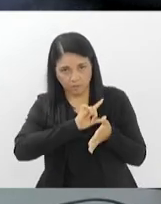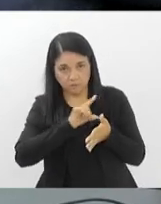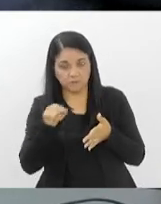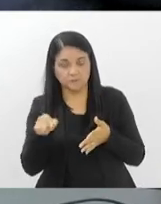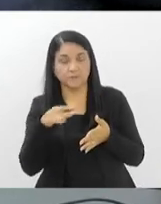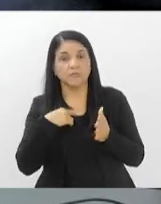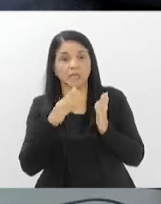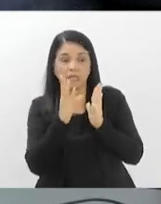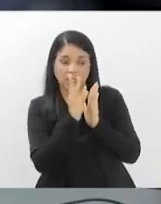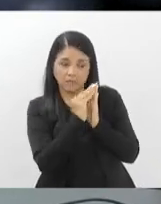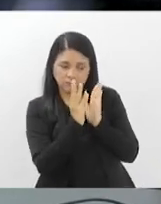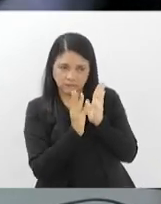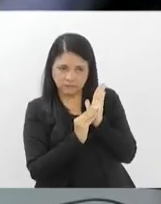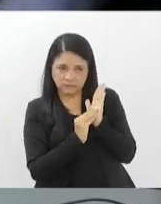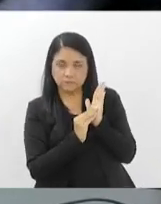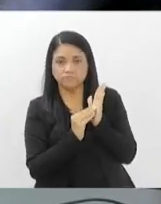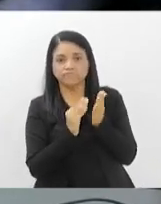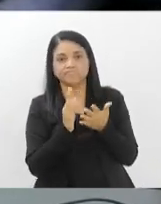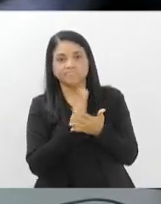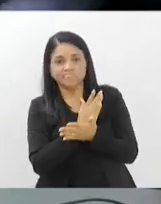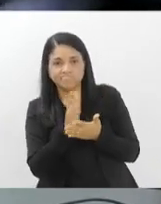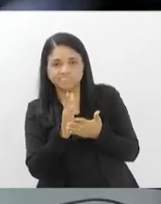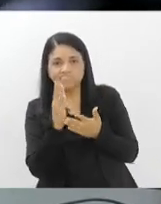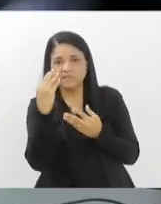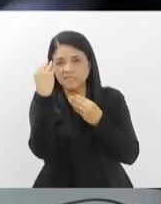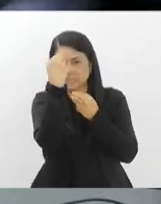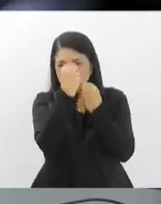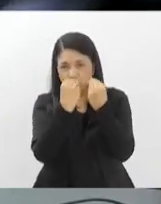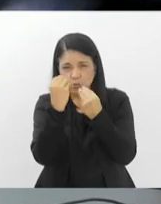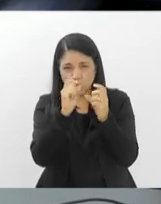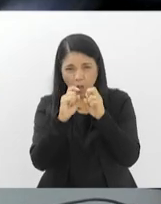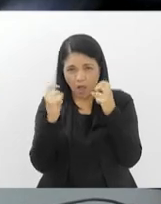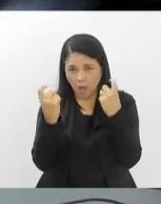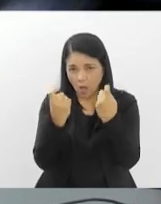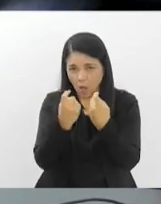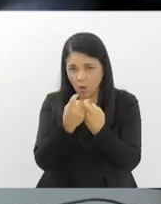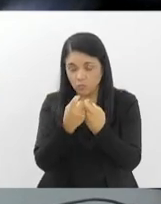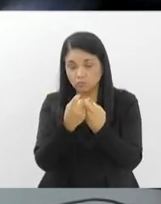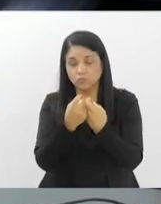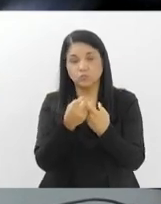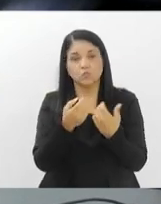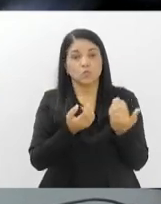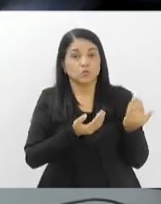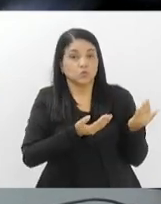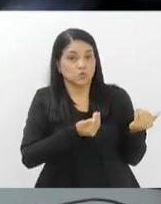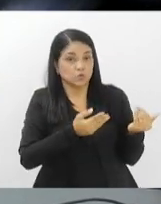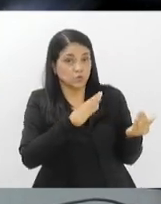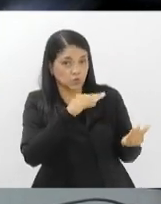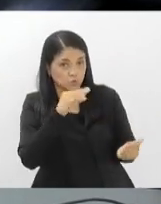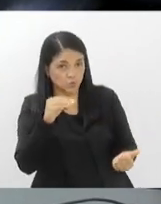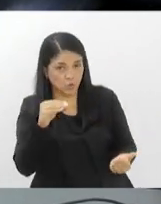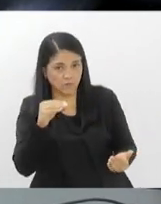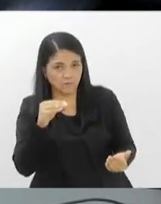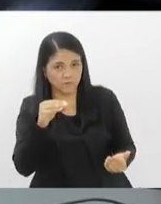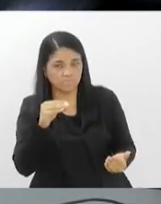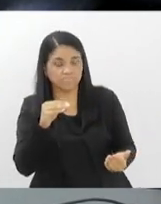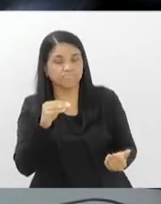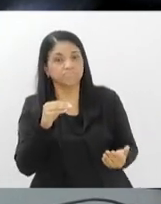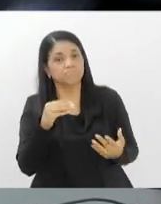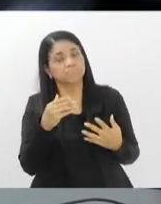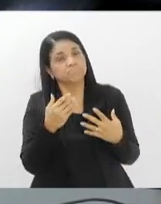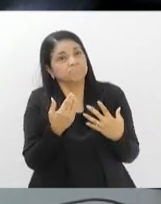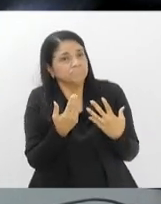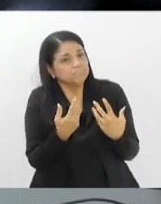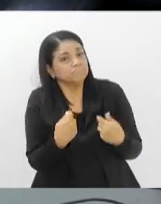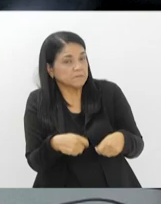de conteúdo sensual, né, ou que aborde a questão da sexualidade com adolescentes, mais que razoável, é